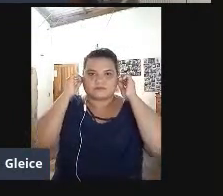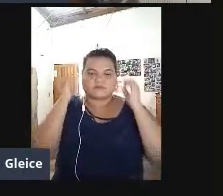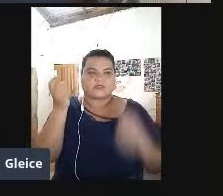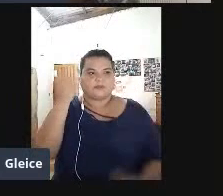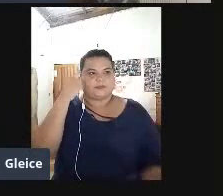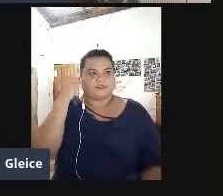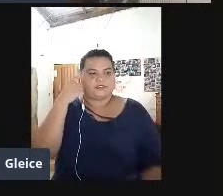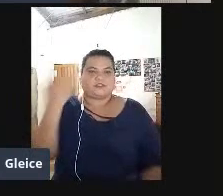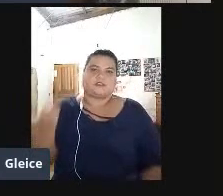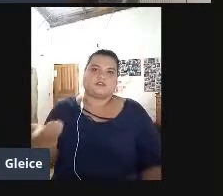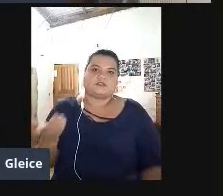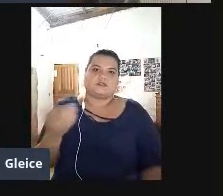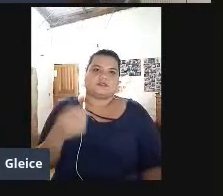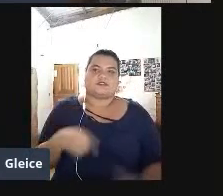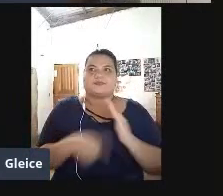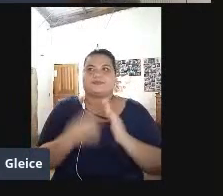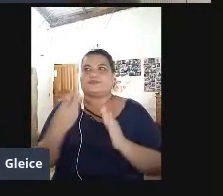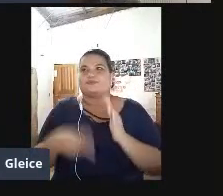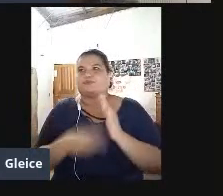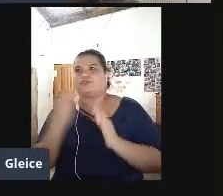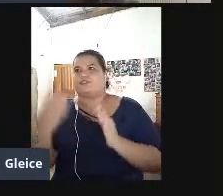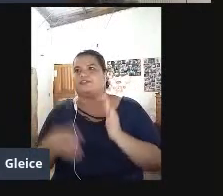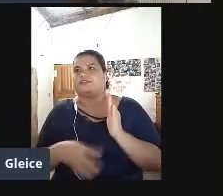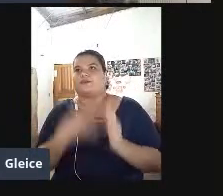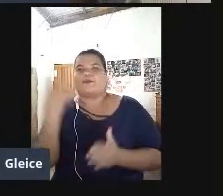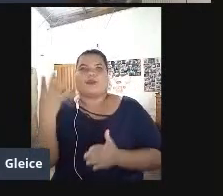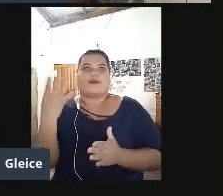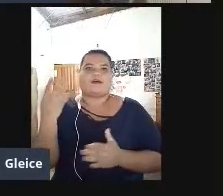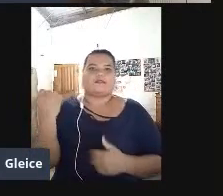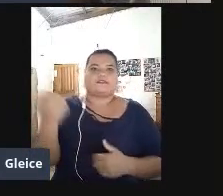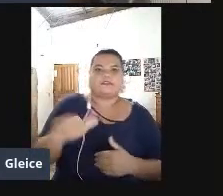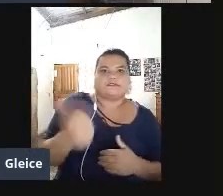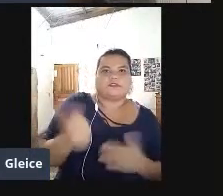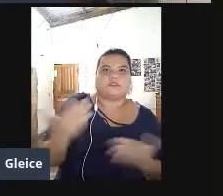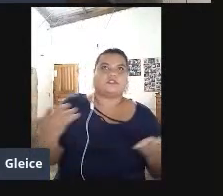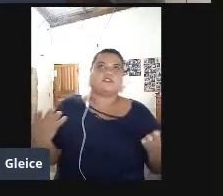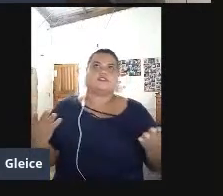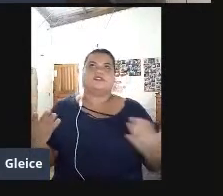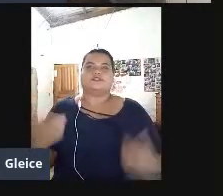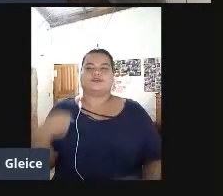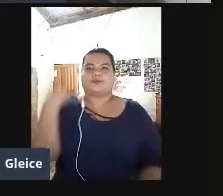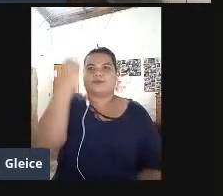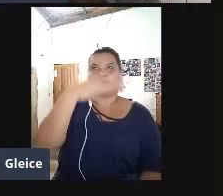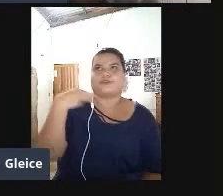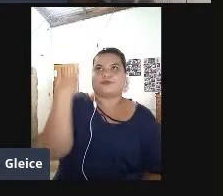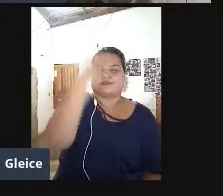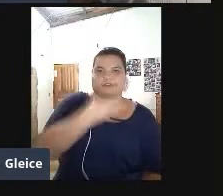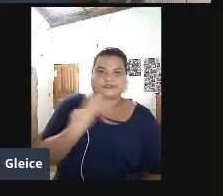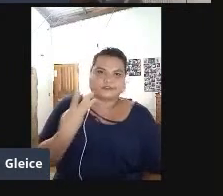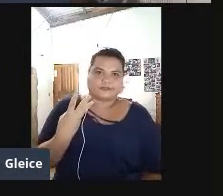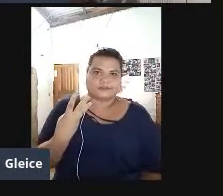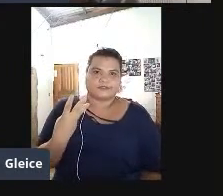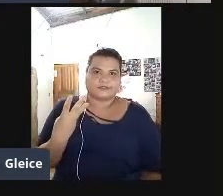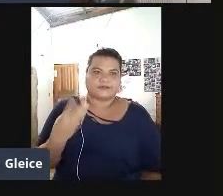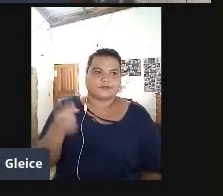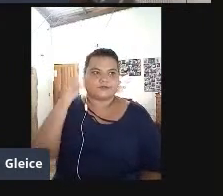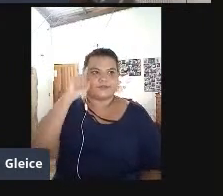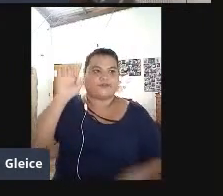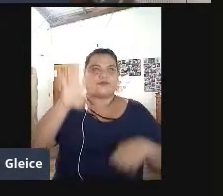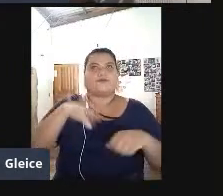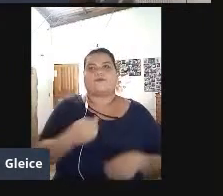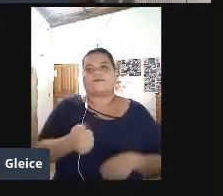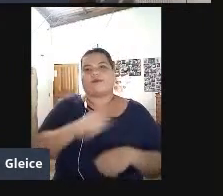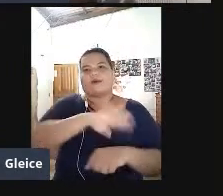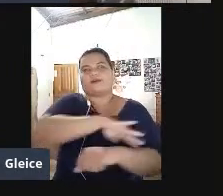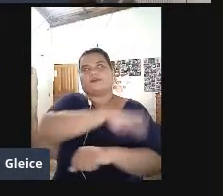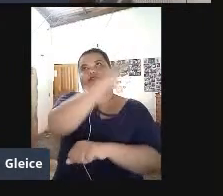ventilação não invasiva, que duram de 2 a 3 horas cada uma, e que, por conseguinte, ele vai passar 16 horas do dia sem ter disponibilidade para se